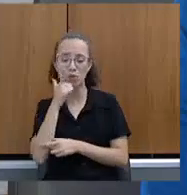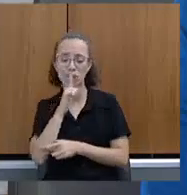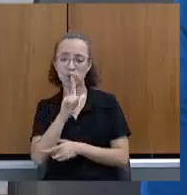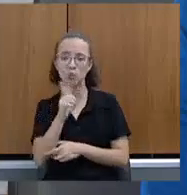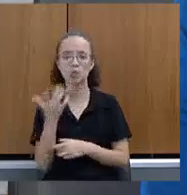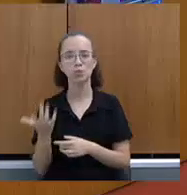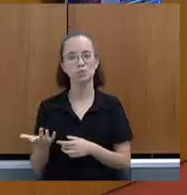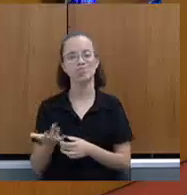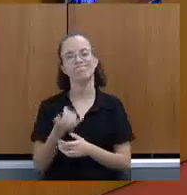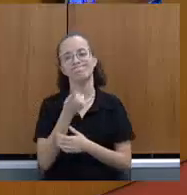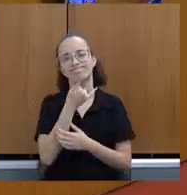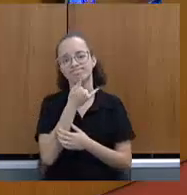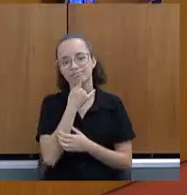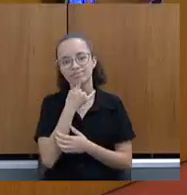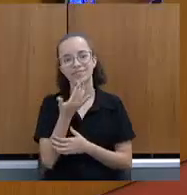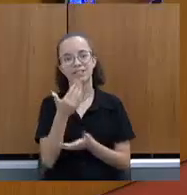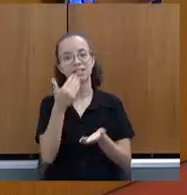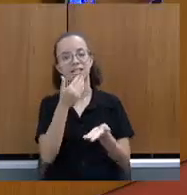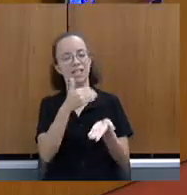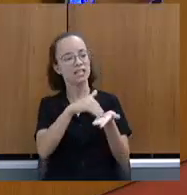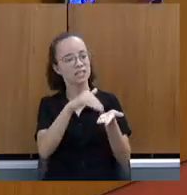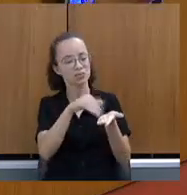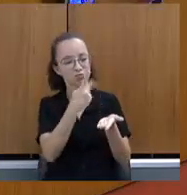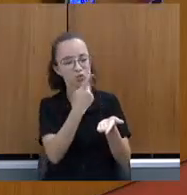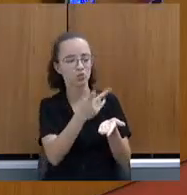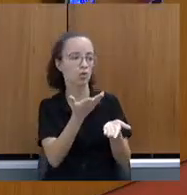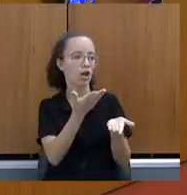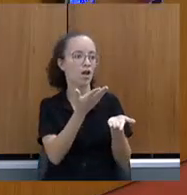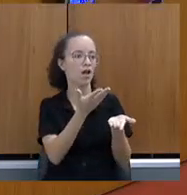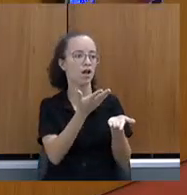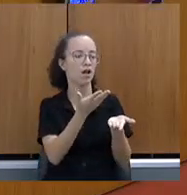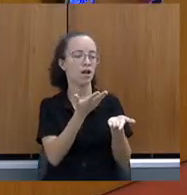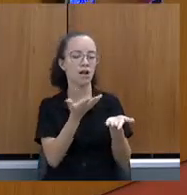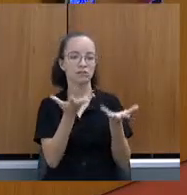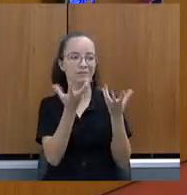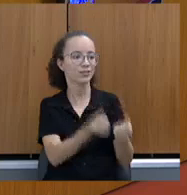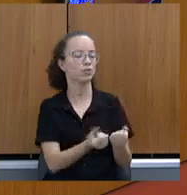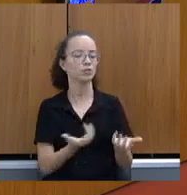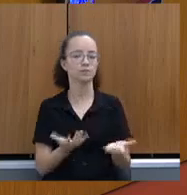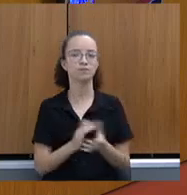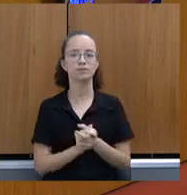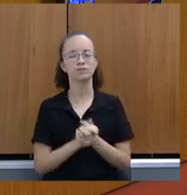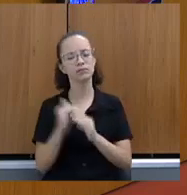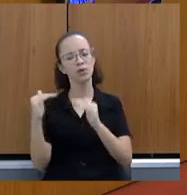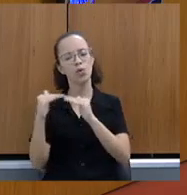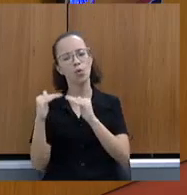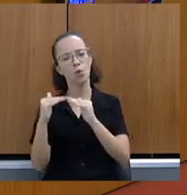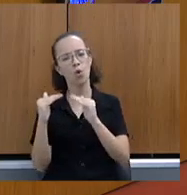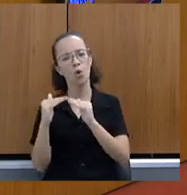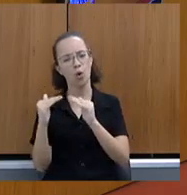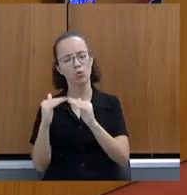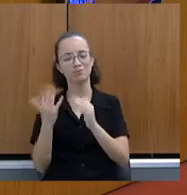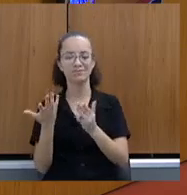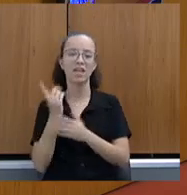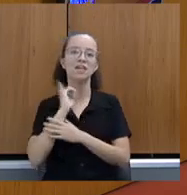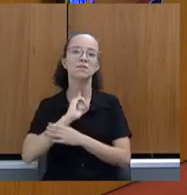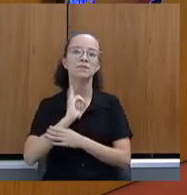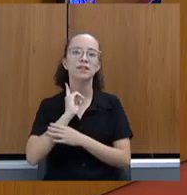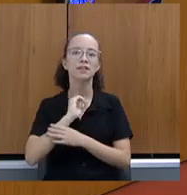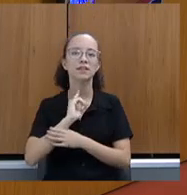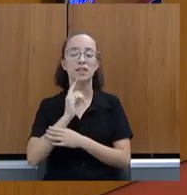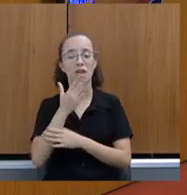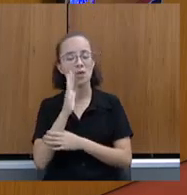lamento muito com a secretaria do Senhor tenha se prestado a esse papel porque eu concordo com balanço com o senhor trouxe Minas é o lugar